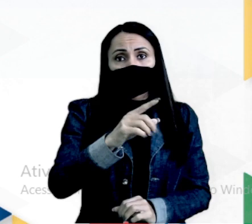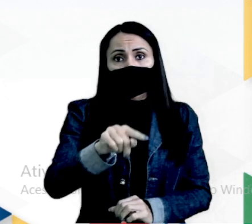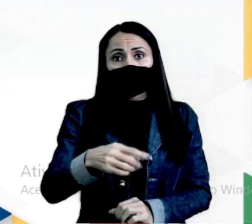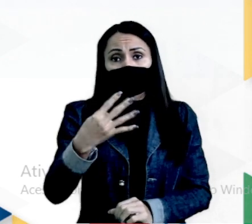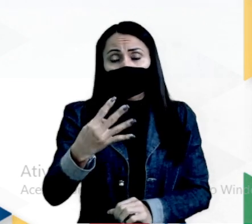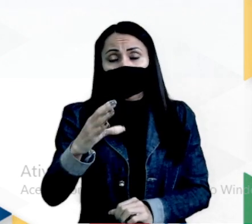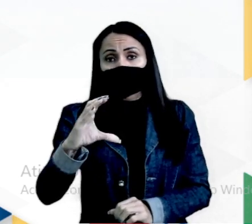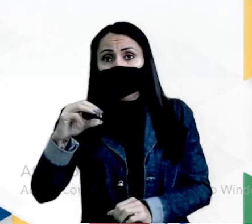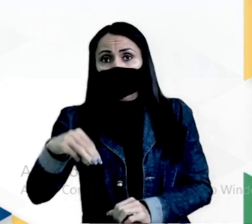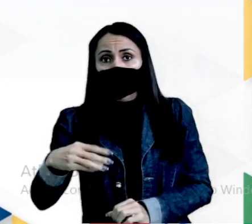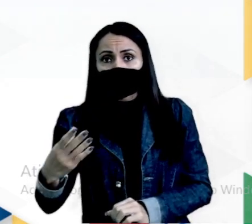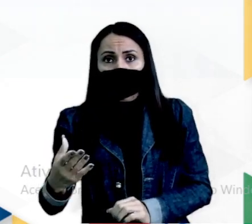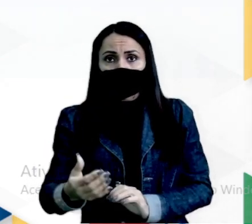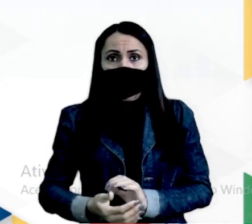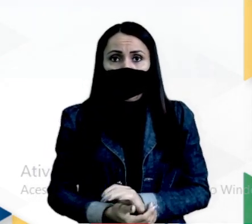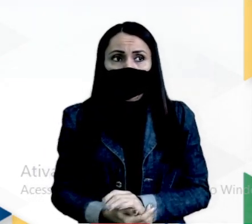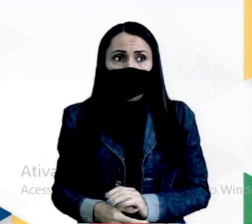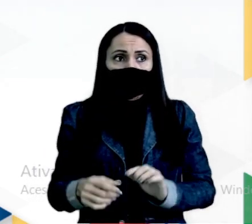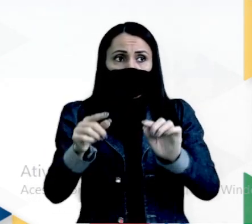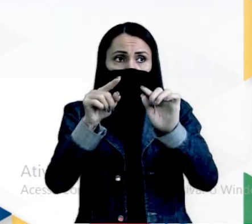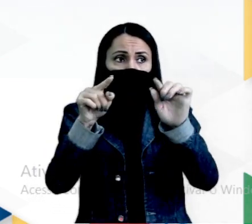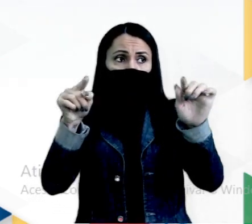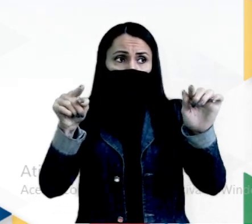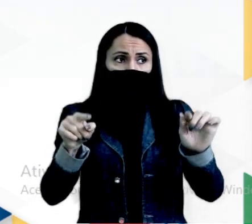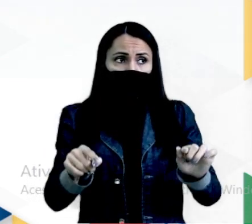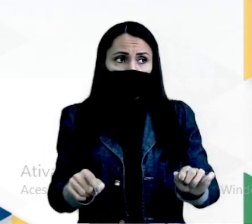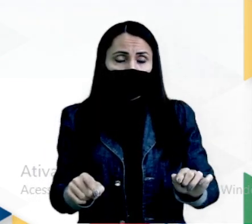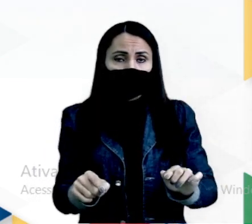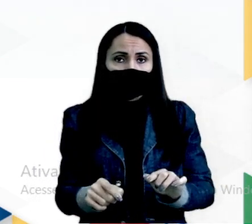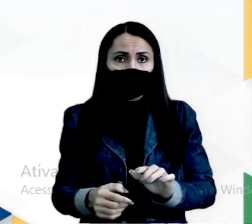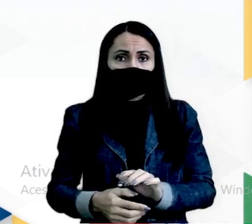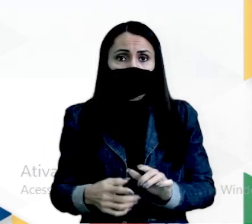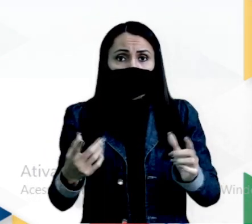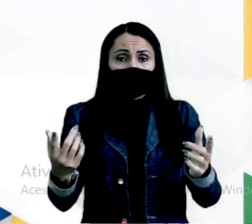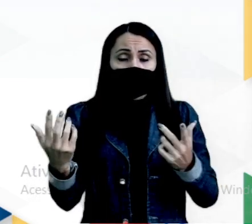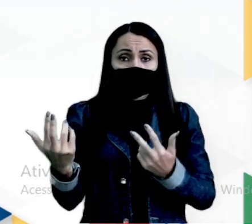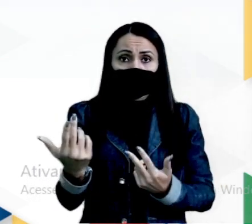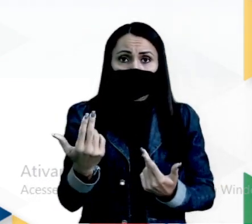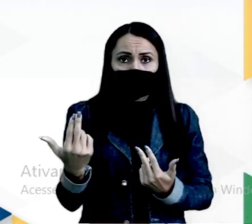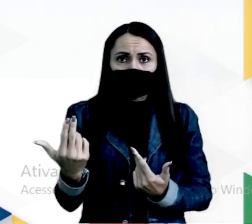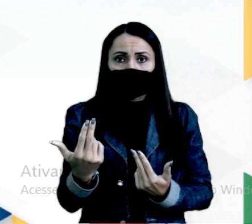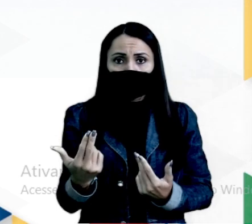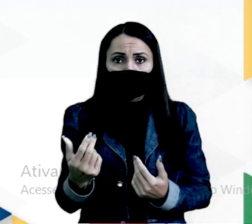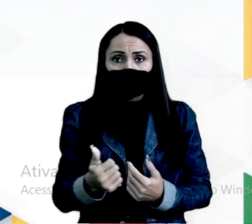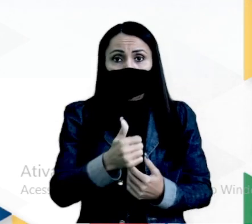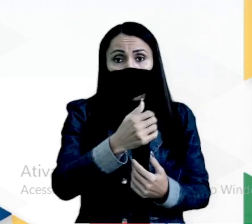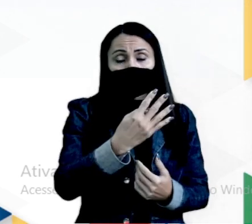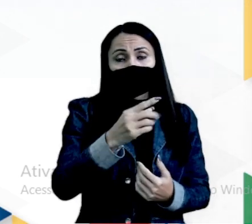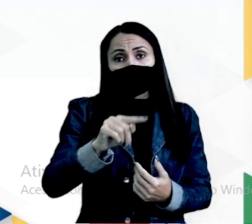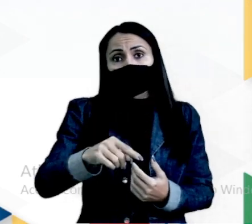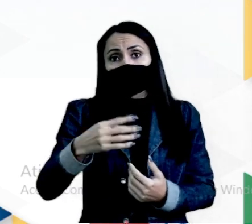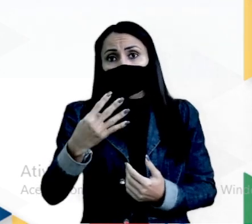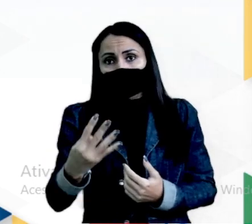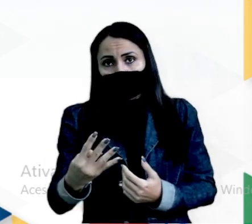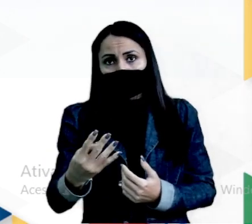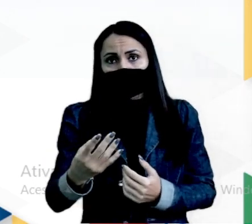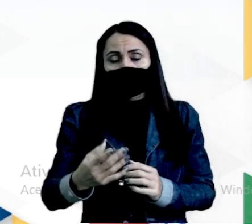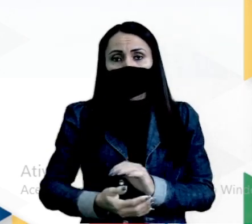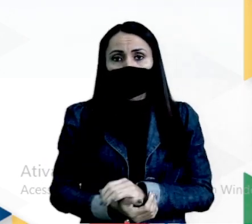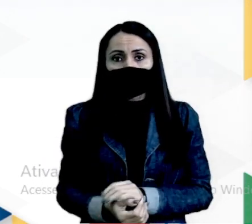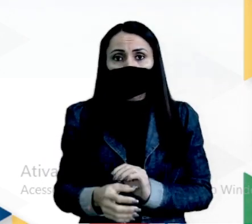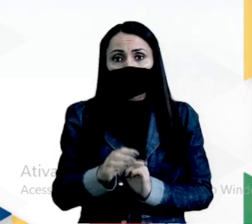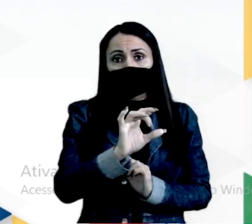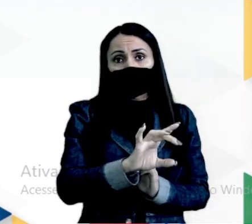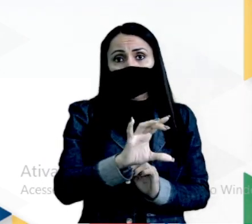eu só preciso, é claro, se é um quadrado, eu já estou dizendo, os lados são iguais, então 14,4. Pertencente a